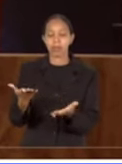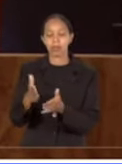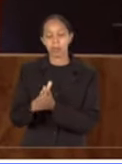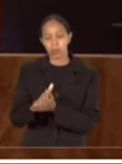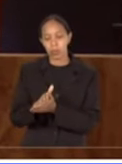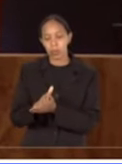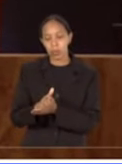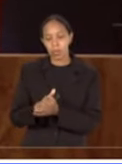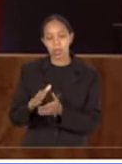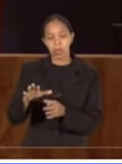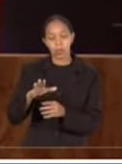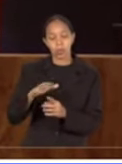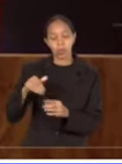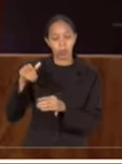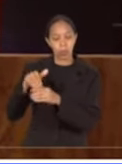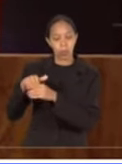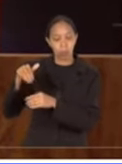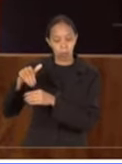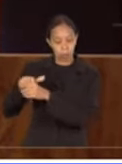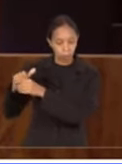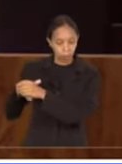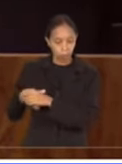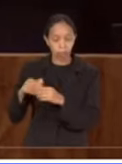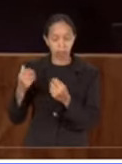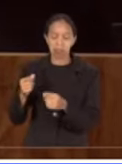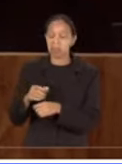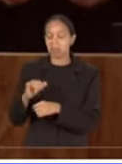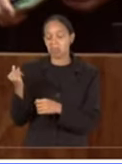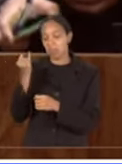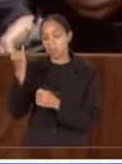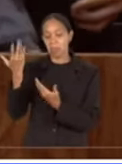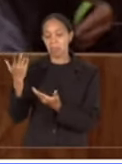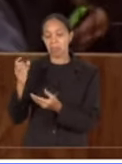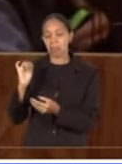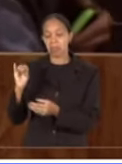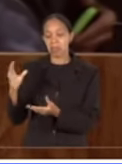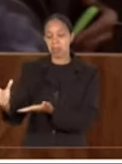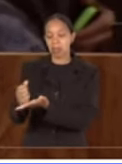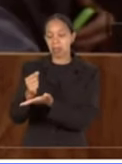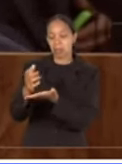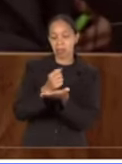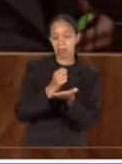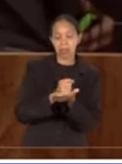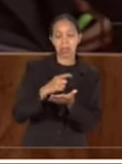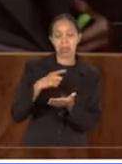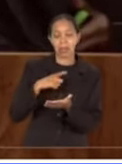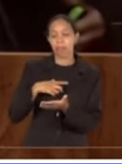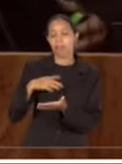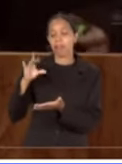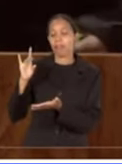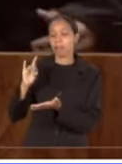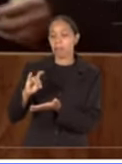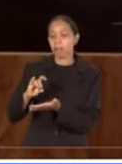convencimento do eleitorado, seria irrelevante se a arrecadação se deu de forma lícita ou